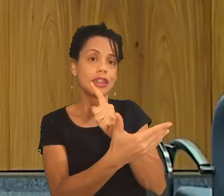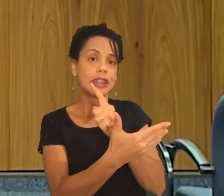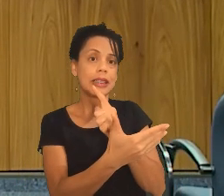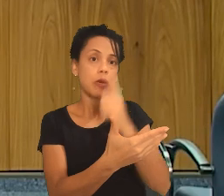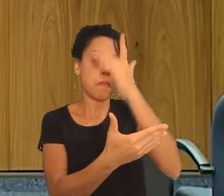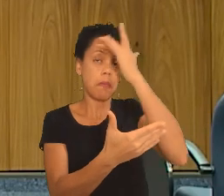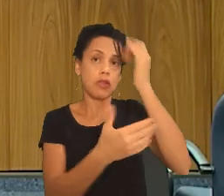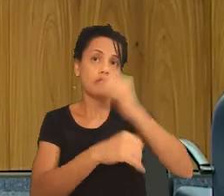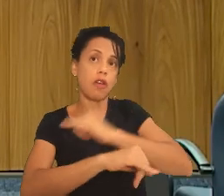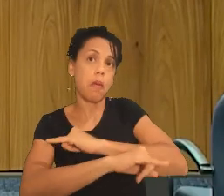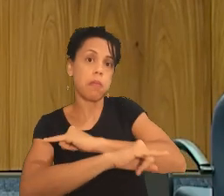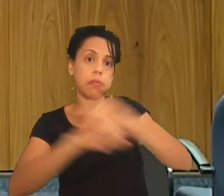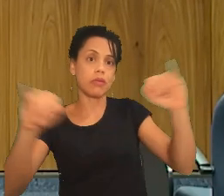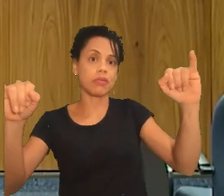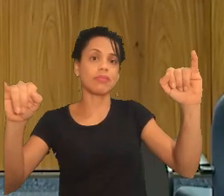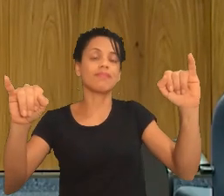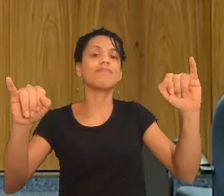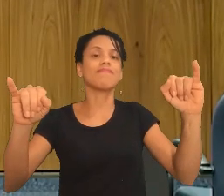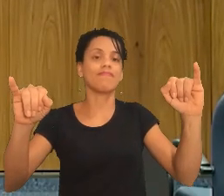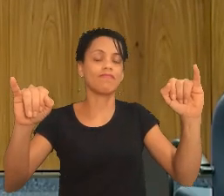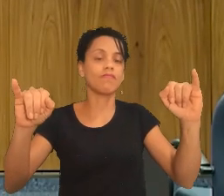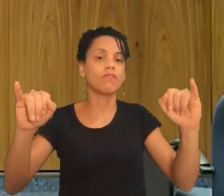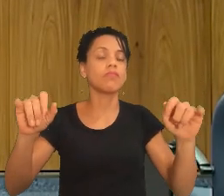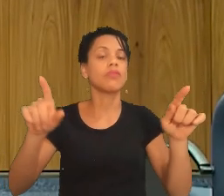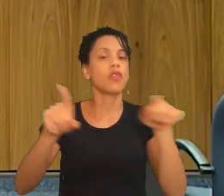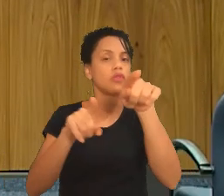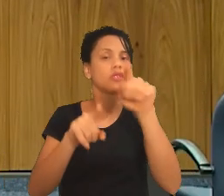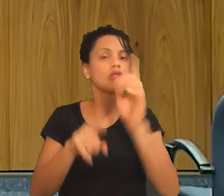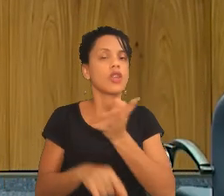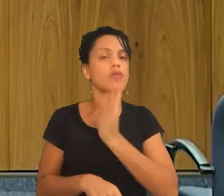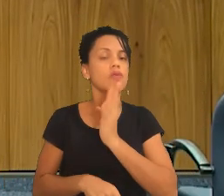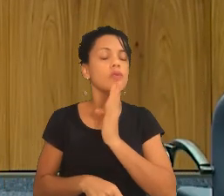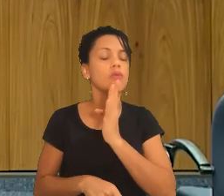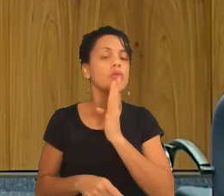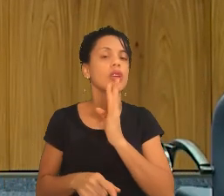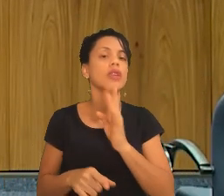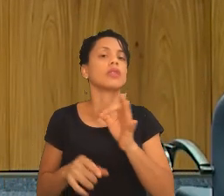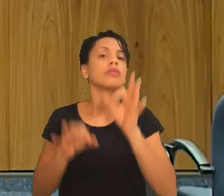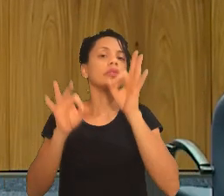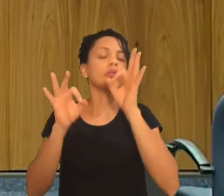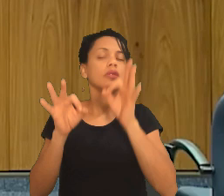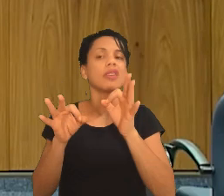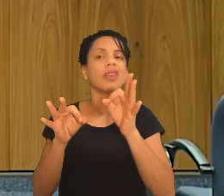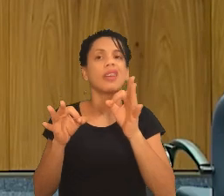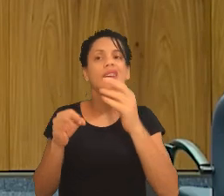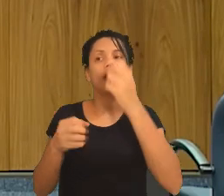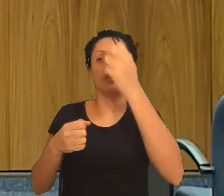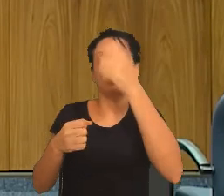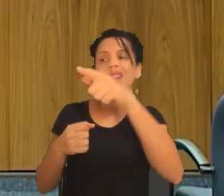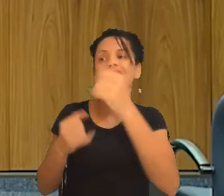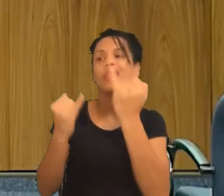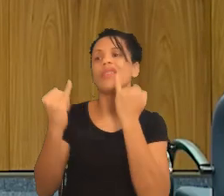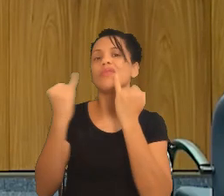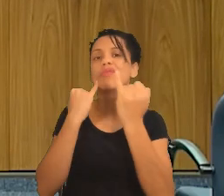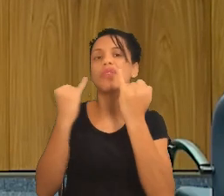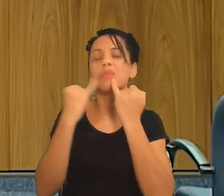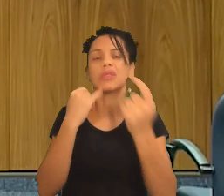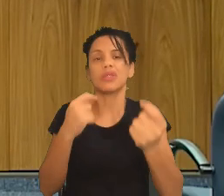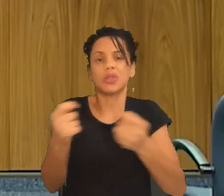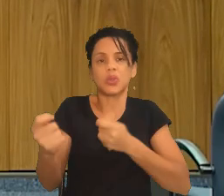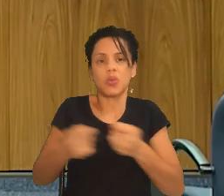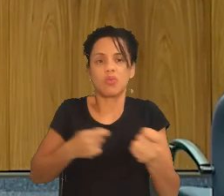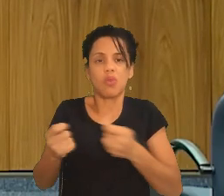para além da bolha, né? Você já conhece essa história do controle de informações dessas